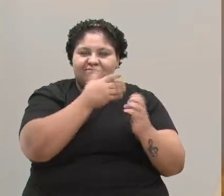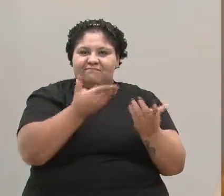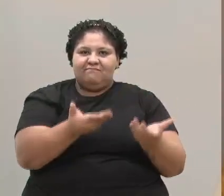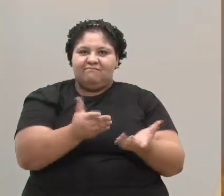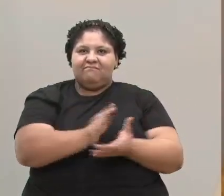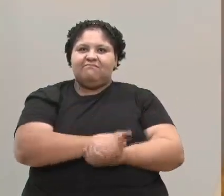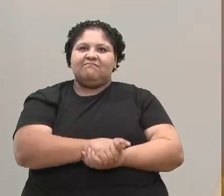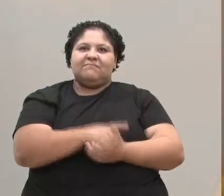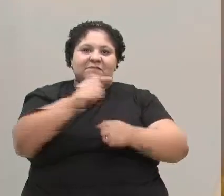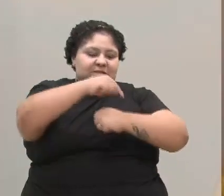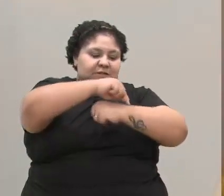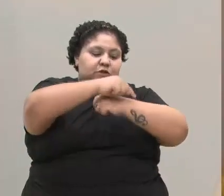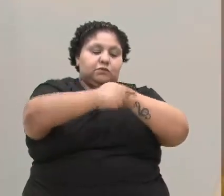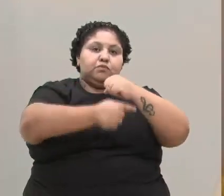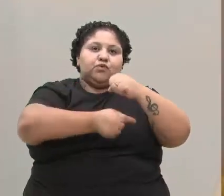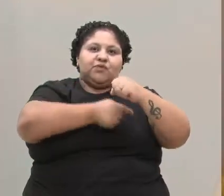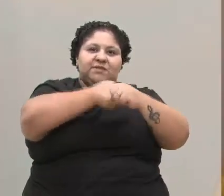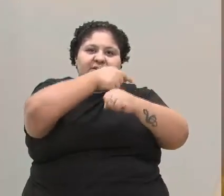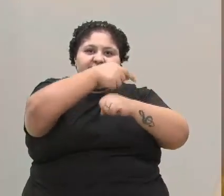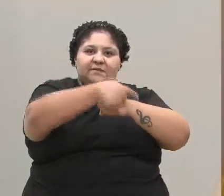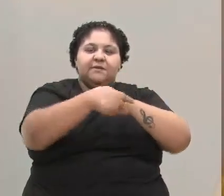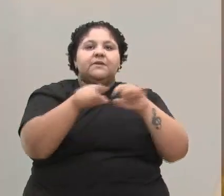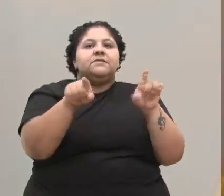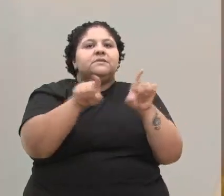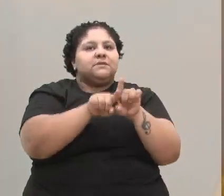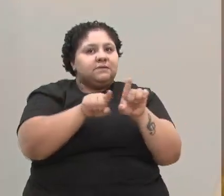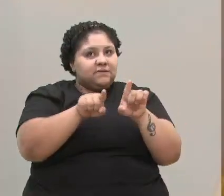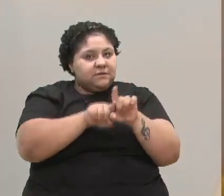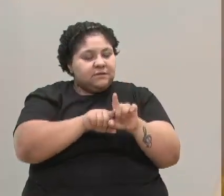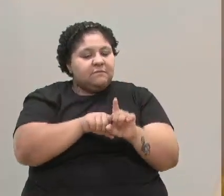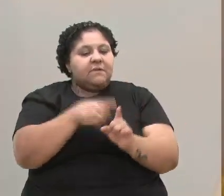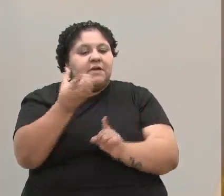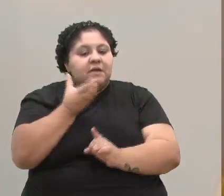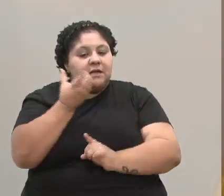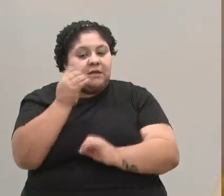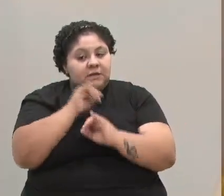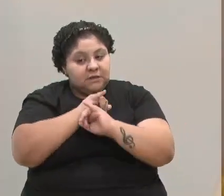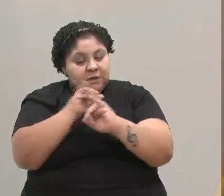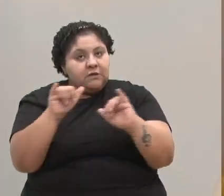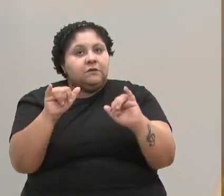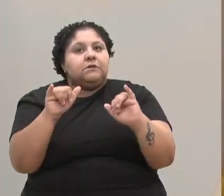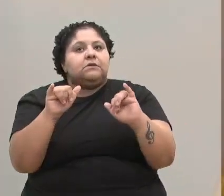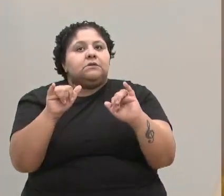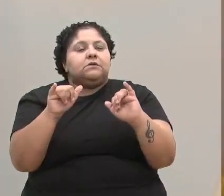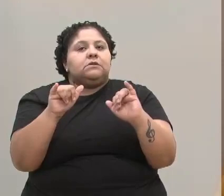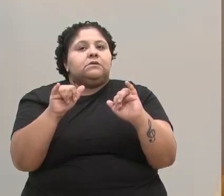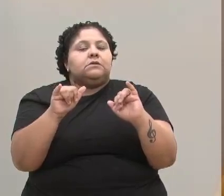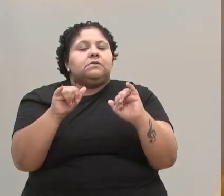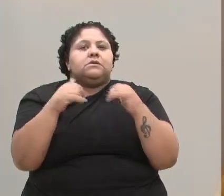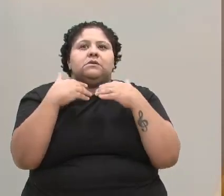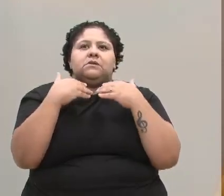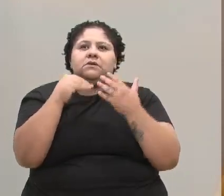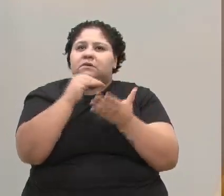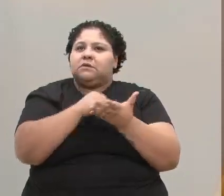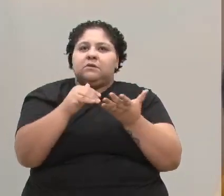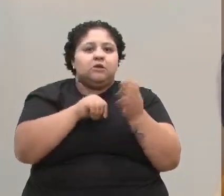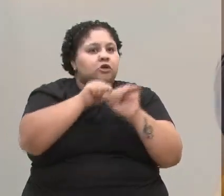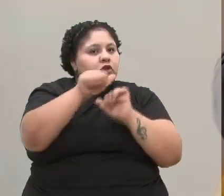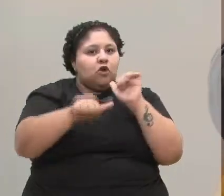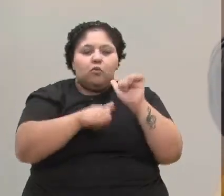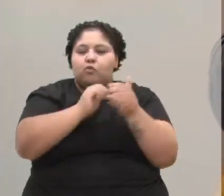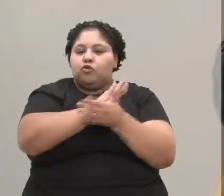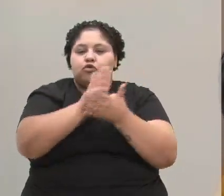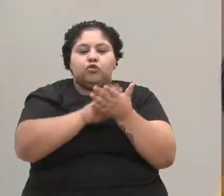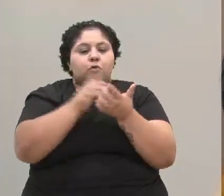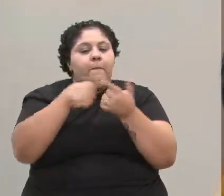as pulseiras, também busquei as informações, segundo a secretária não mudaria nada, mas